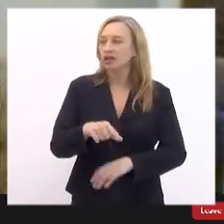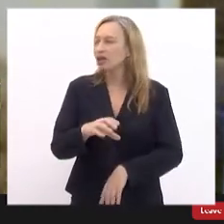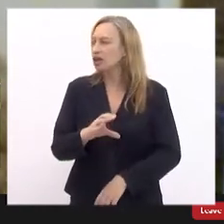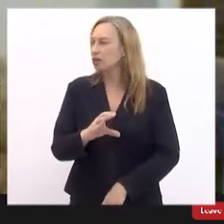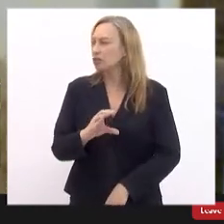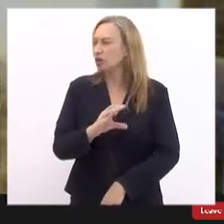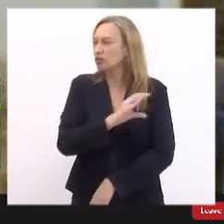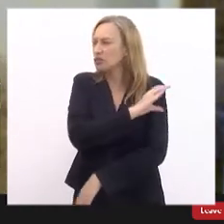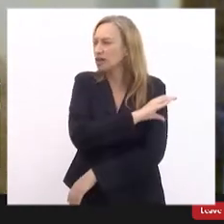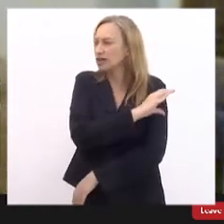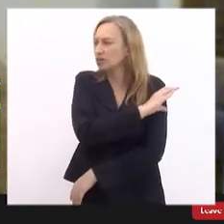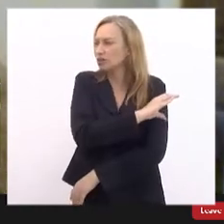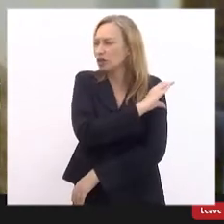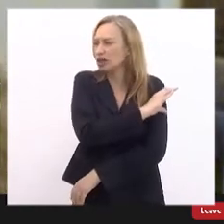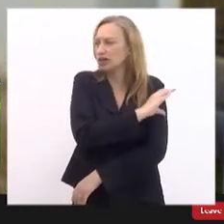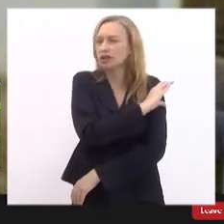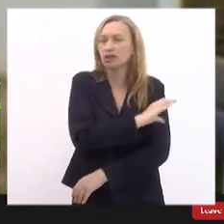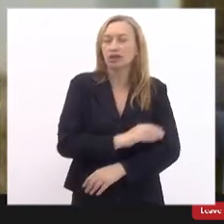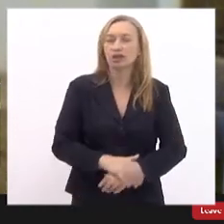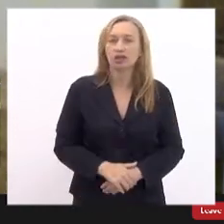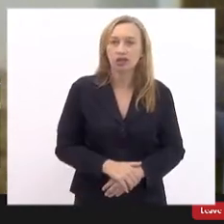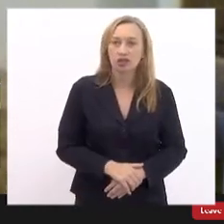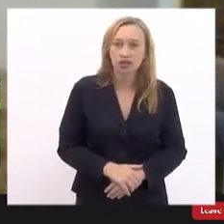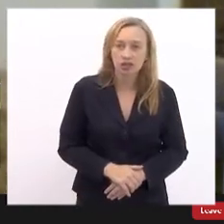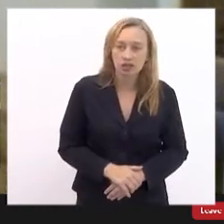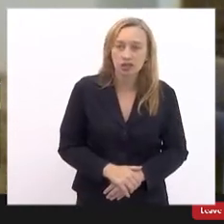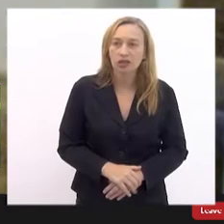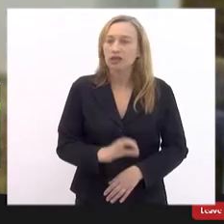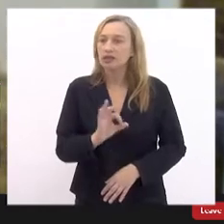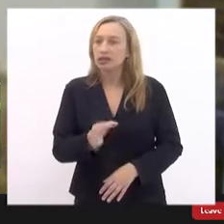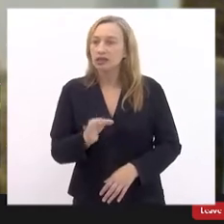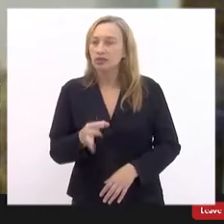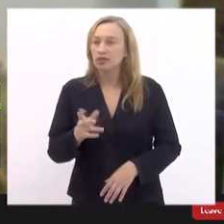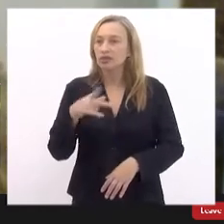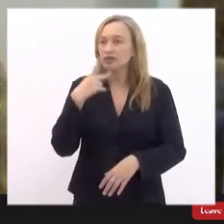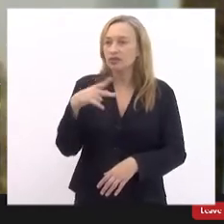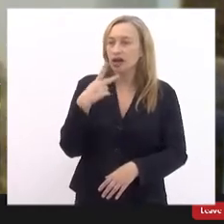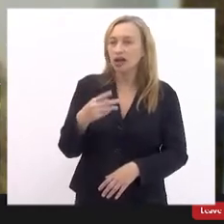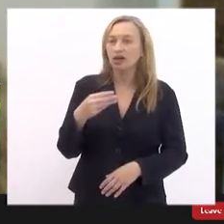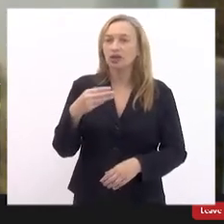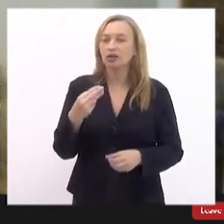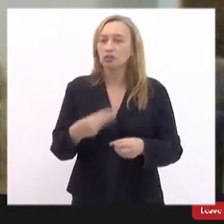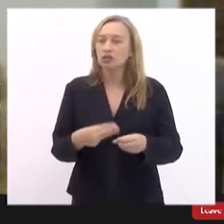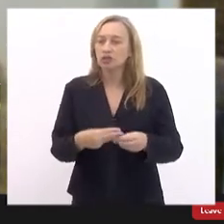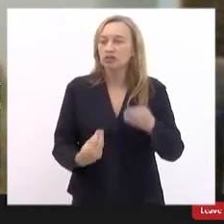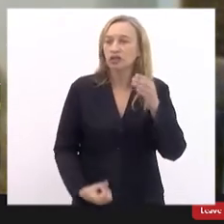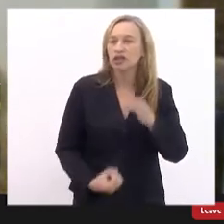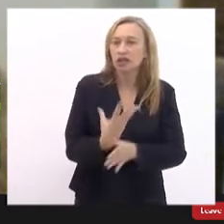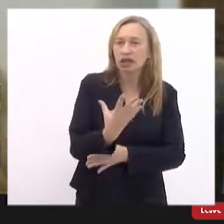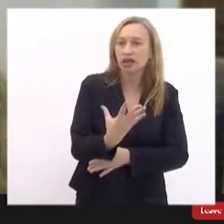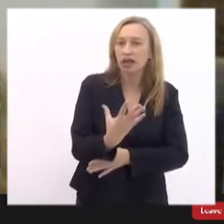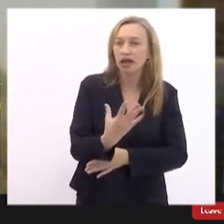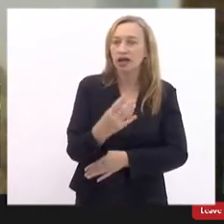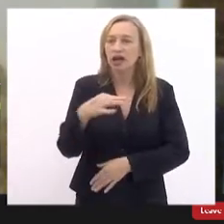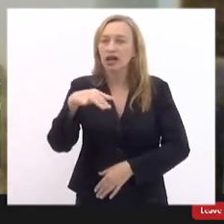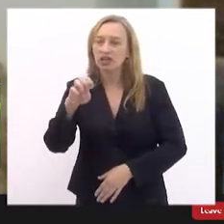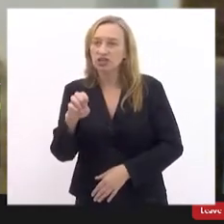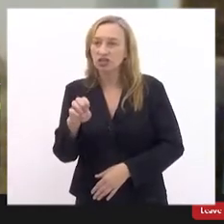Goytacazes, o primeiro artigo praticamente diz que o município vai criar uma agência